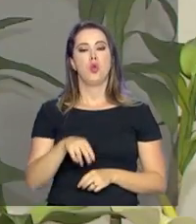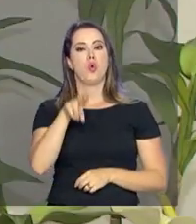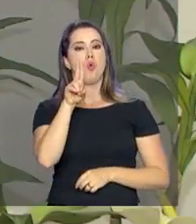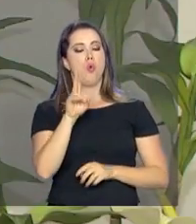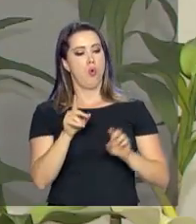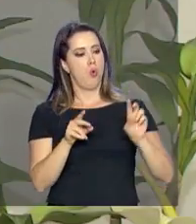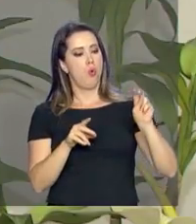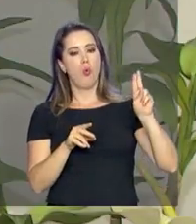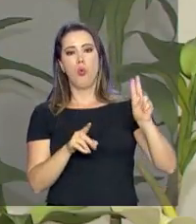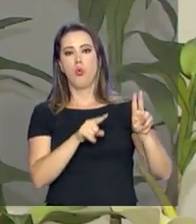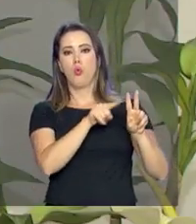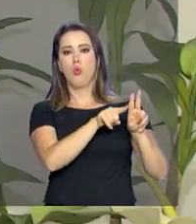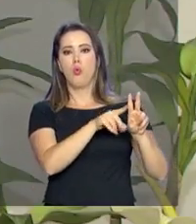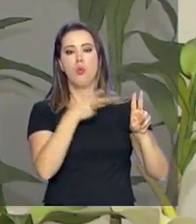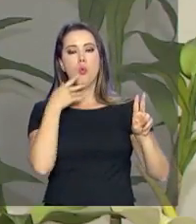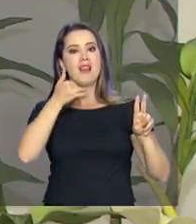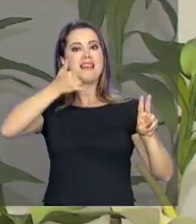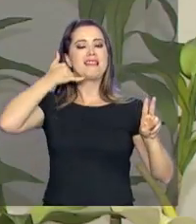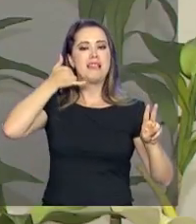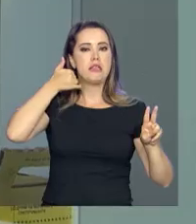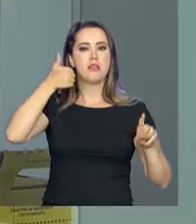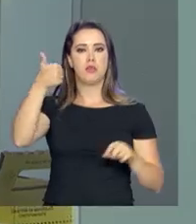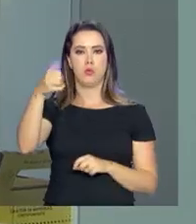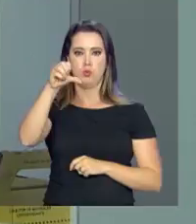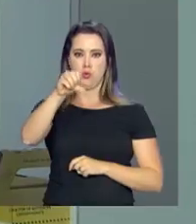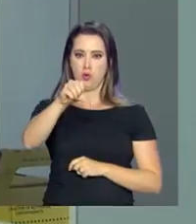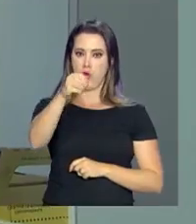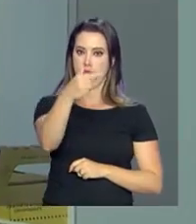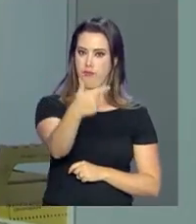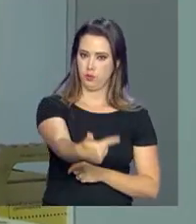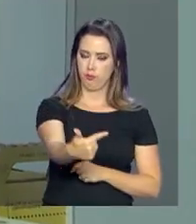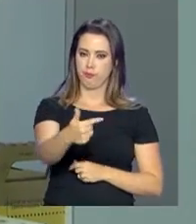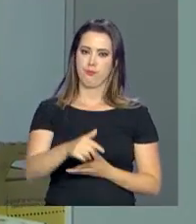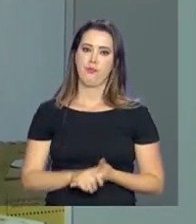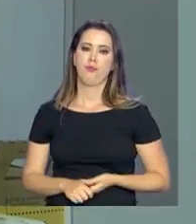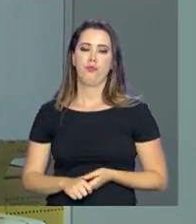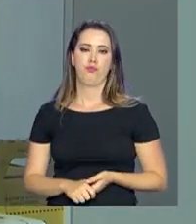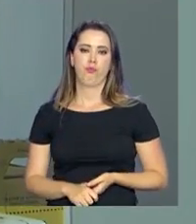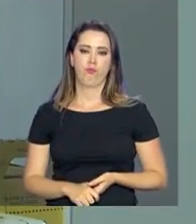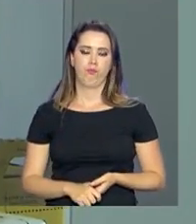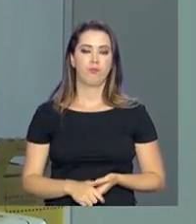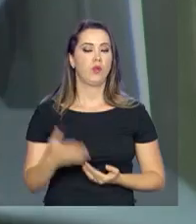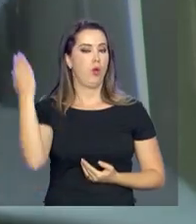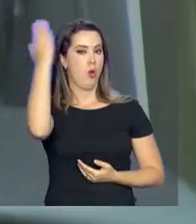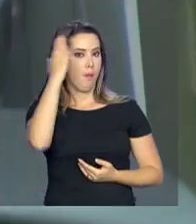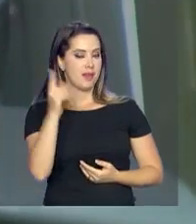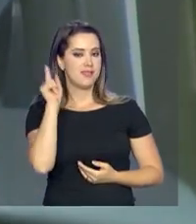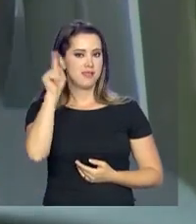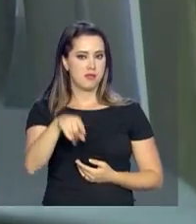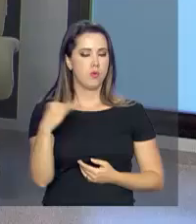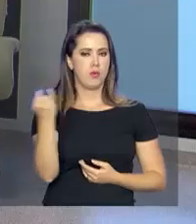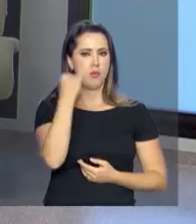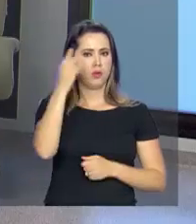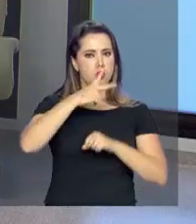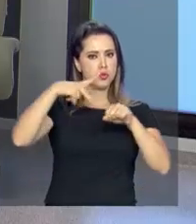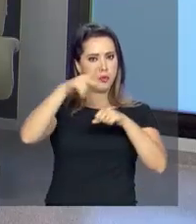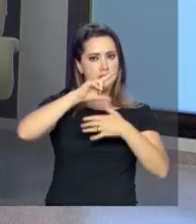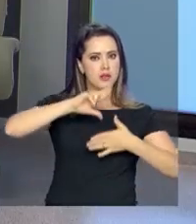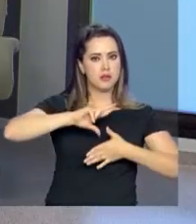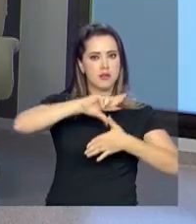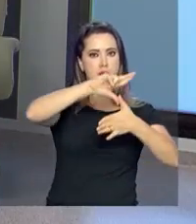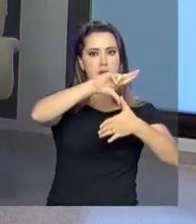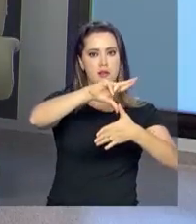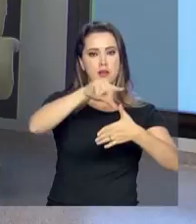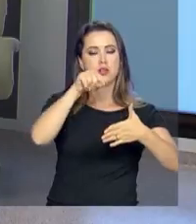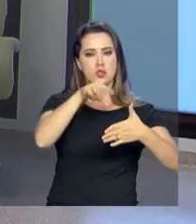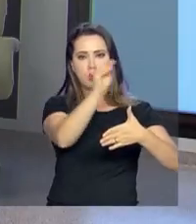de urgente ligue samu 192 o brasil é referência na américa latina no tratamento do avc e assinou um compromisso